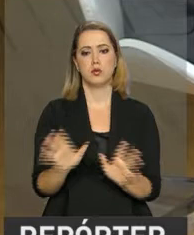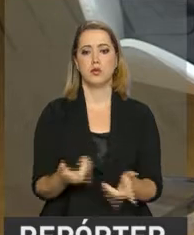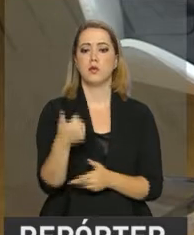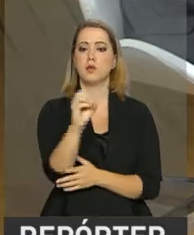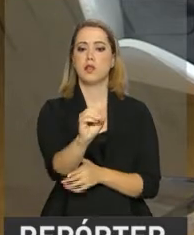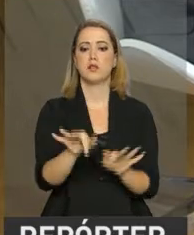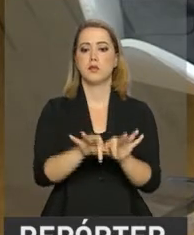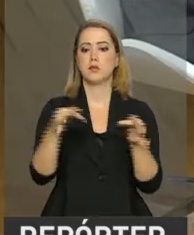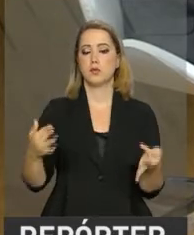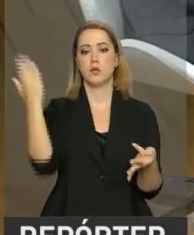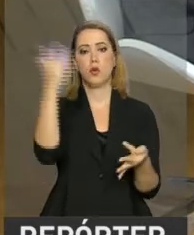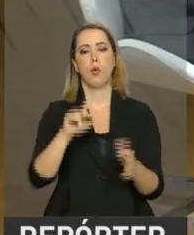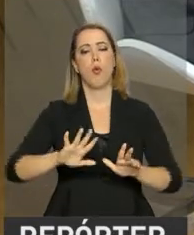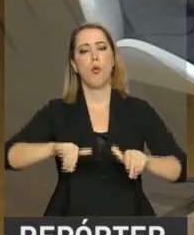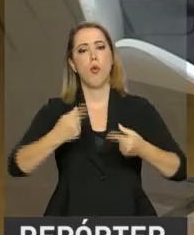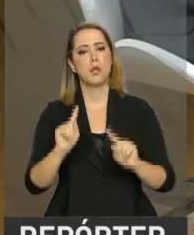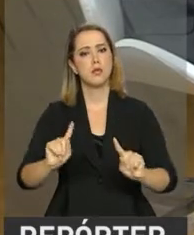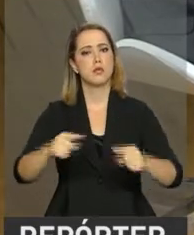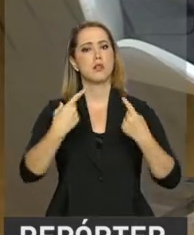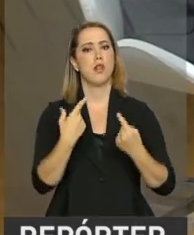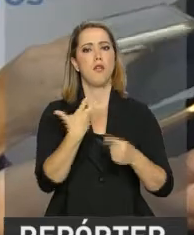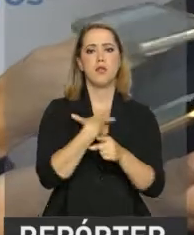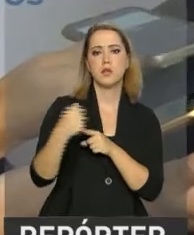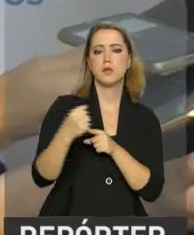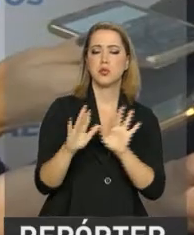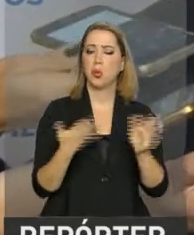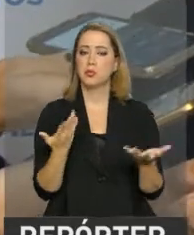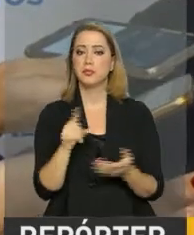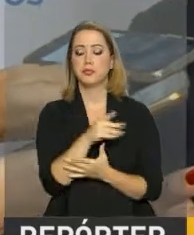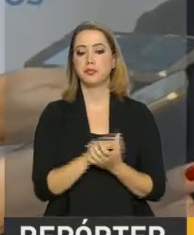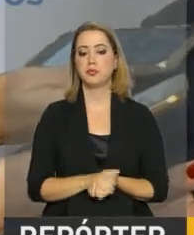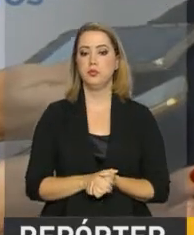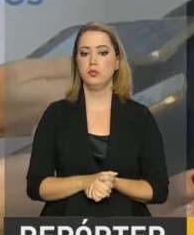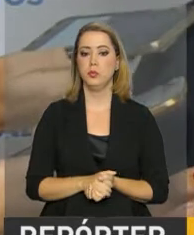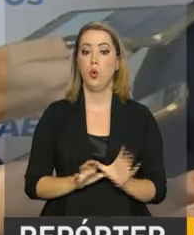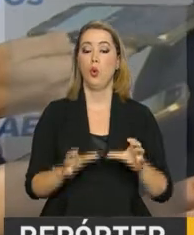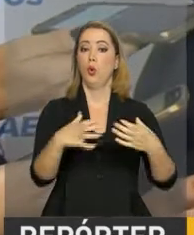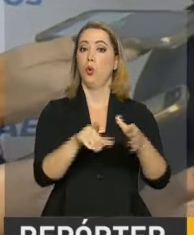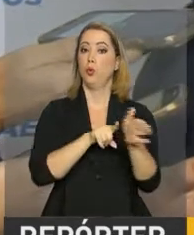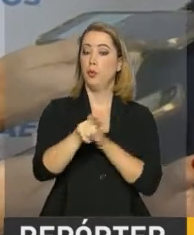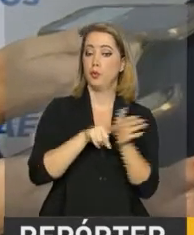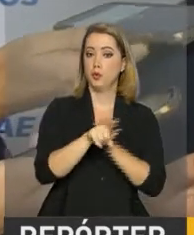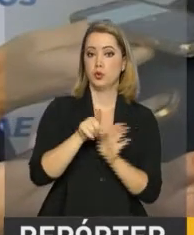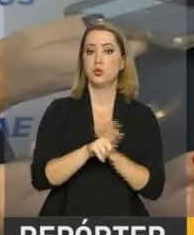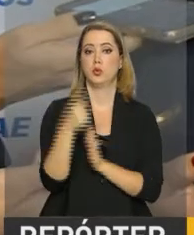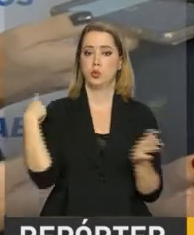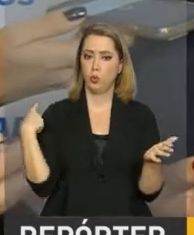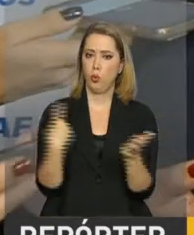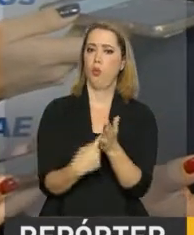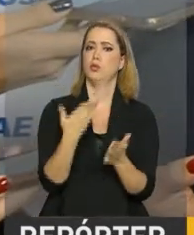conquistas desafios ea reforma tributária através da área acadêmica se confirma isso